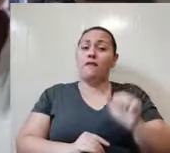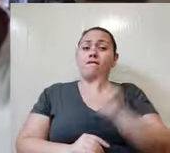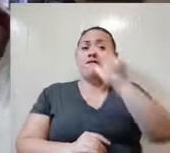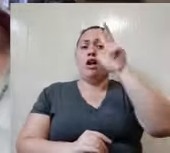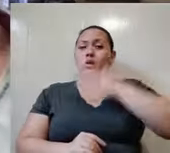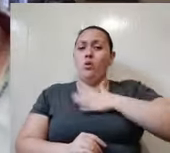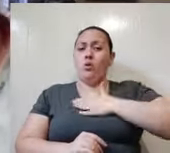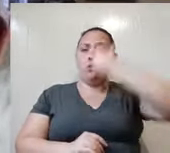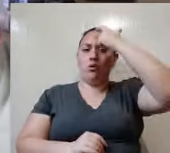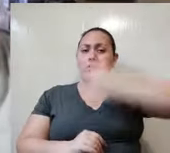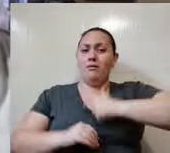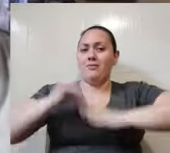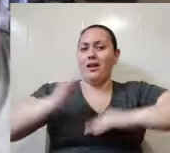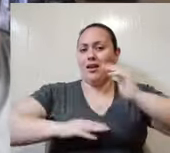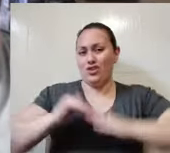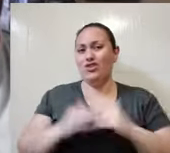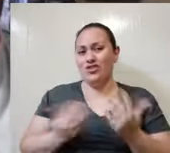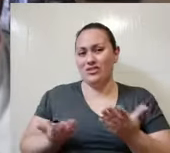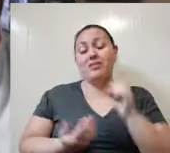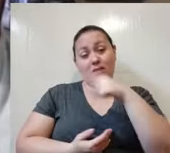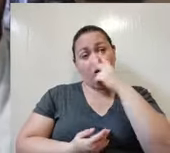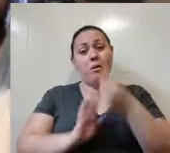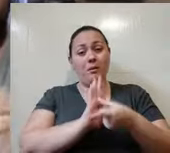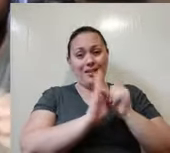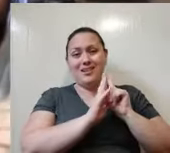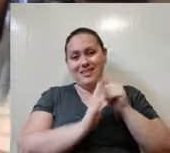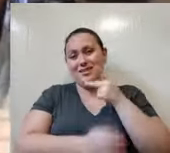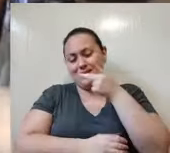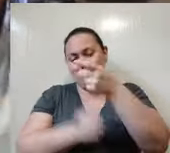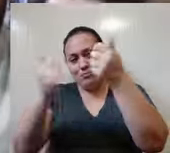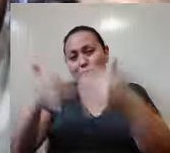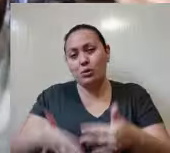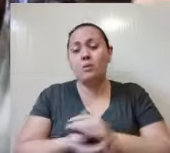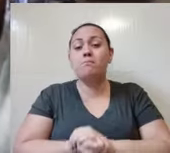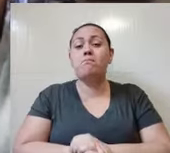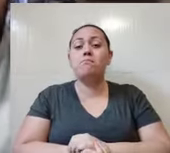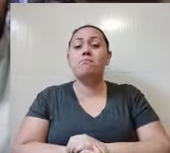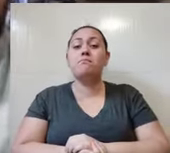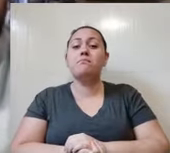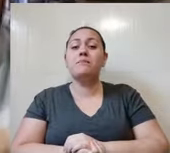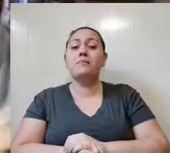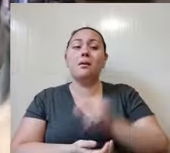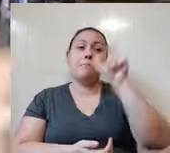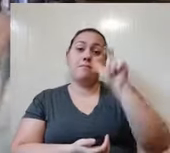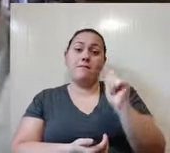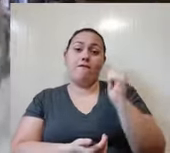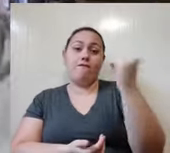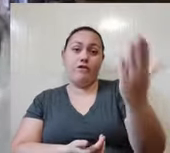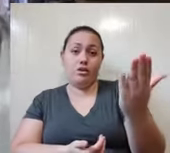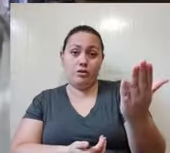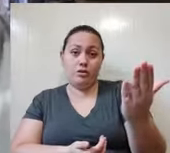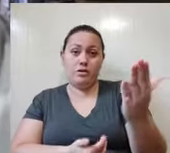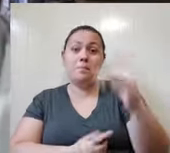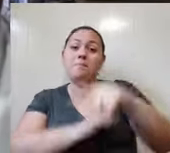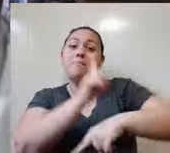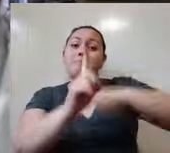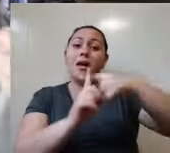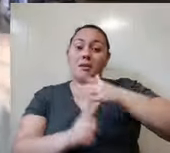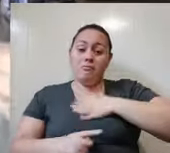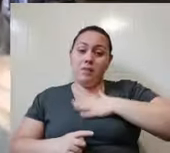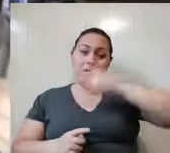que, como eu estava trazendo antes, a questão é quando o de fora se junta com a nossa